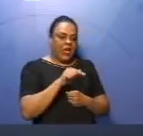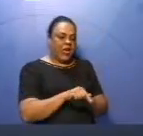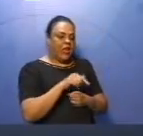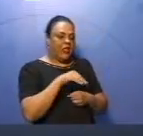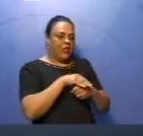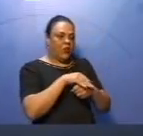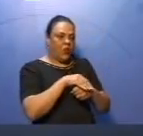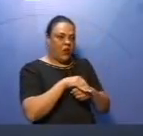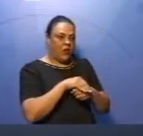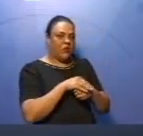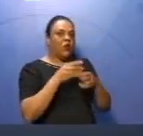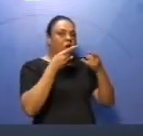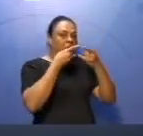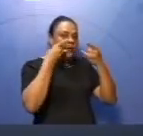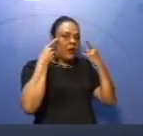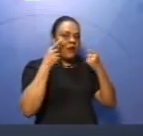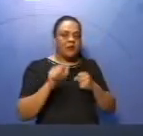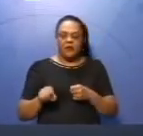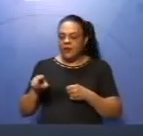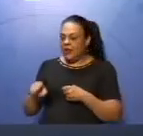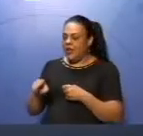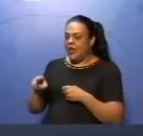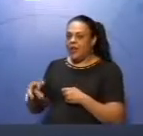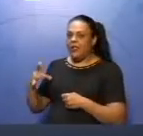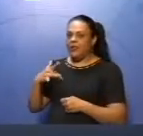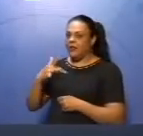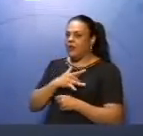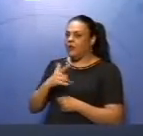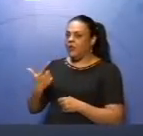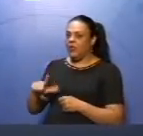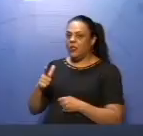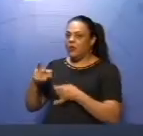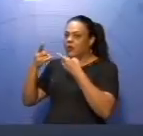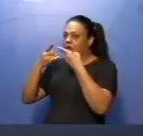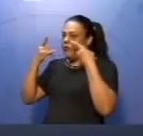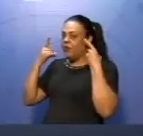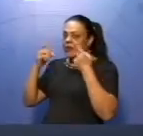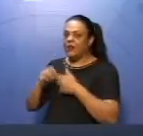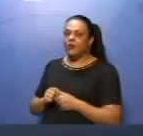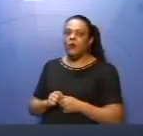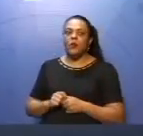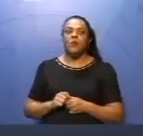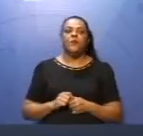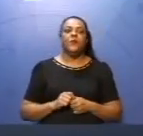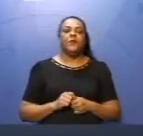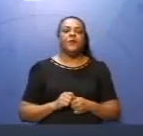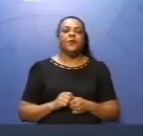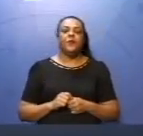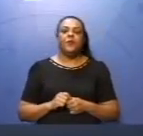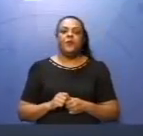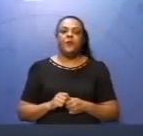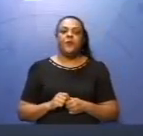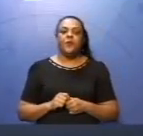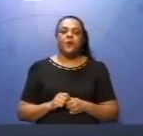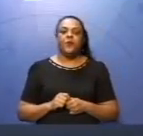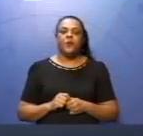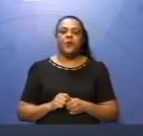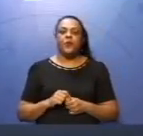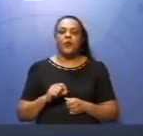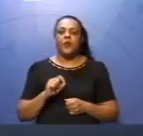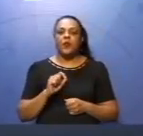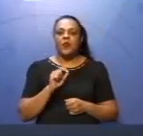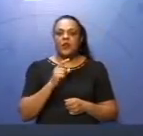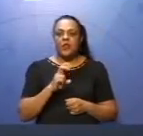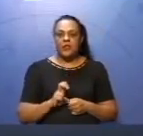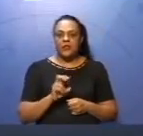com a máscara e a pessoa saudável está sem a máscara, a probabilidade dessa pessoa saudável ficar doente é